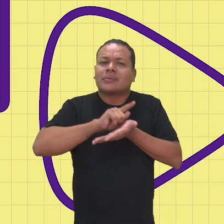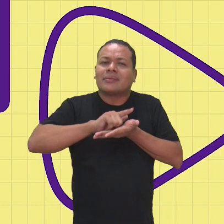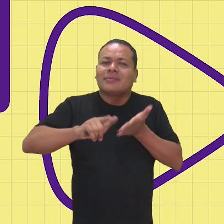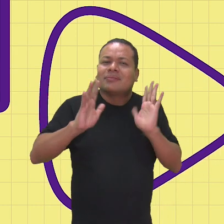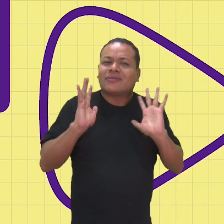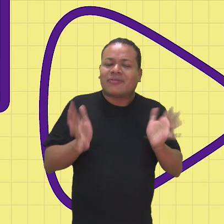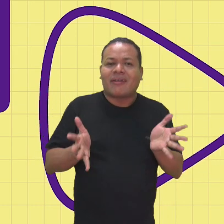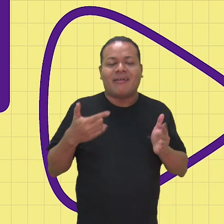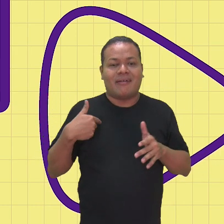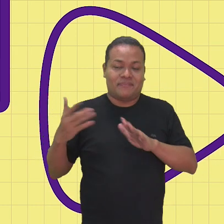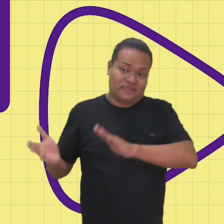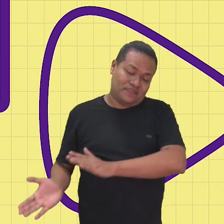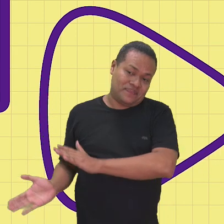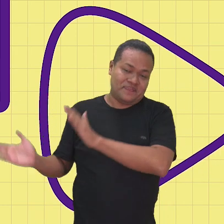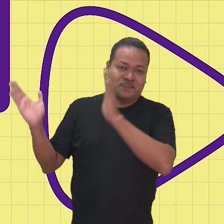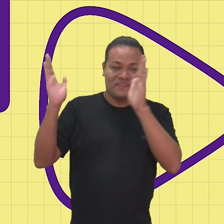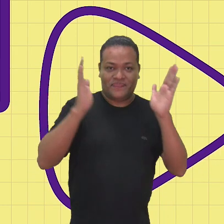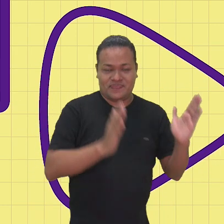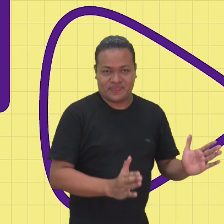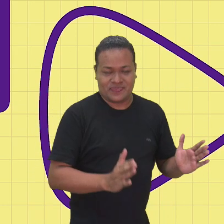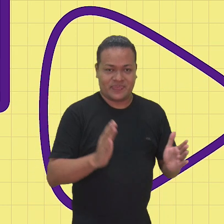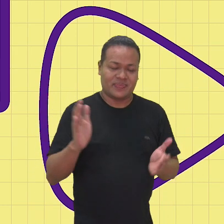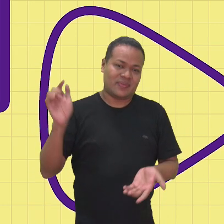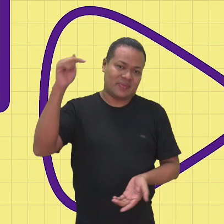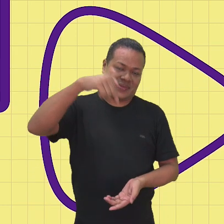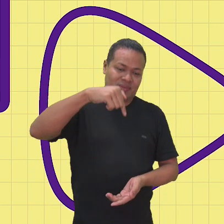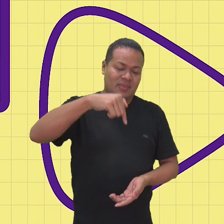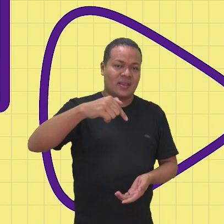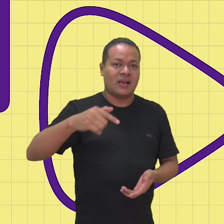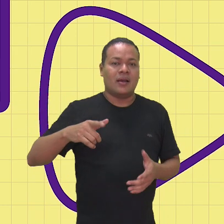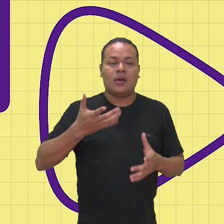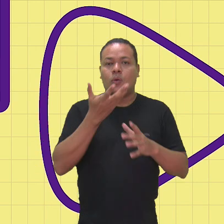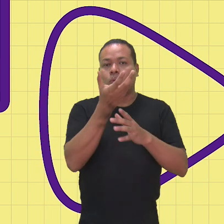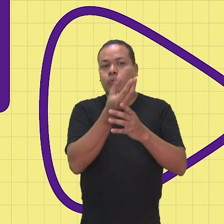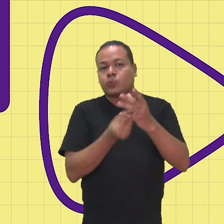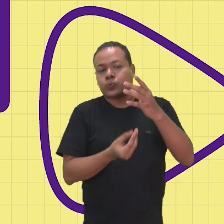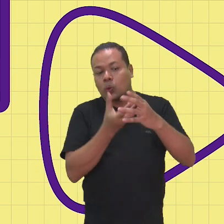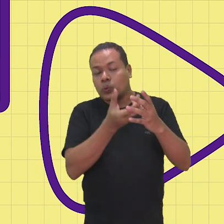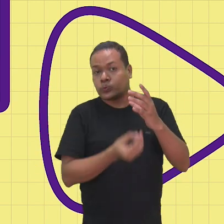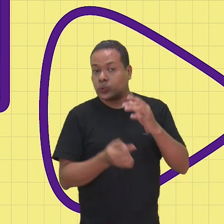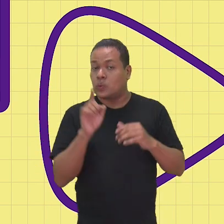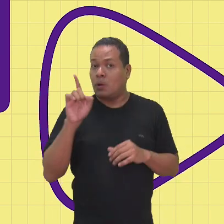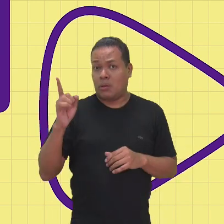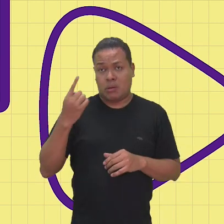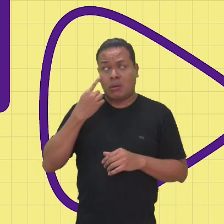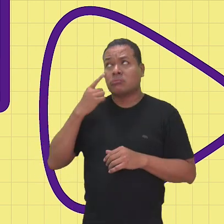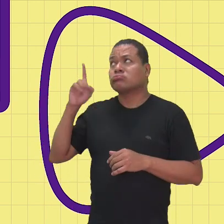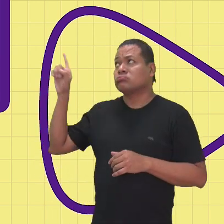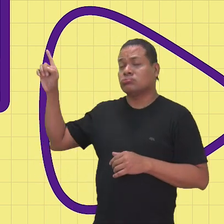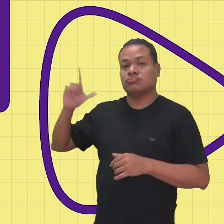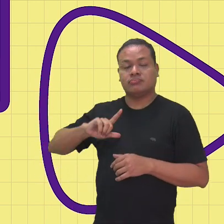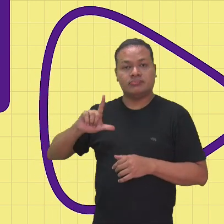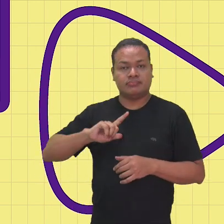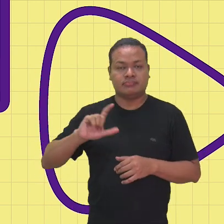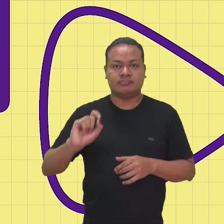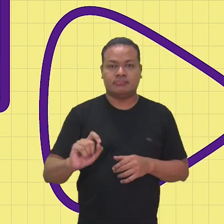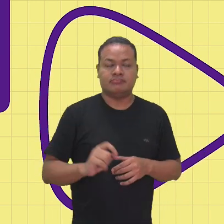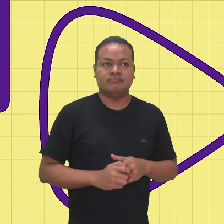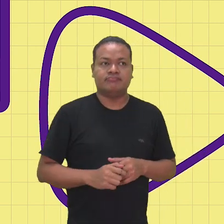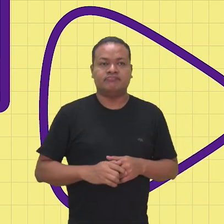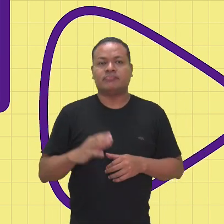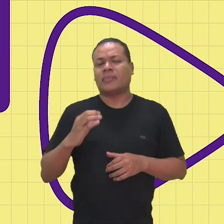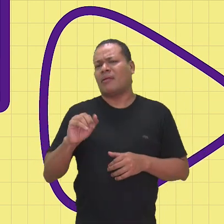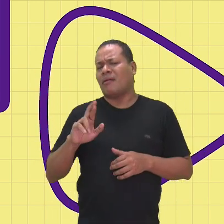aí para o nosso próximo reservatório, que é a filtração. Pessoal, aqui ele tem aí dizendo no esquema,